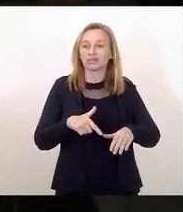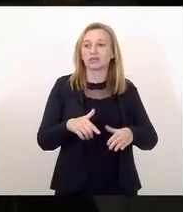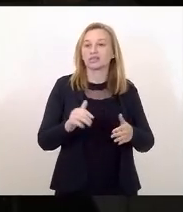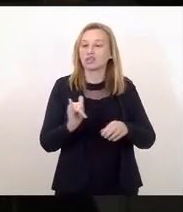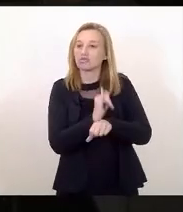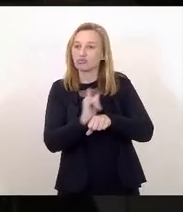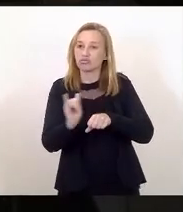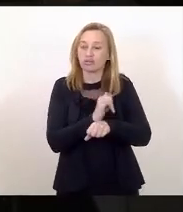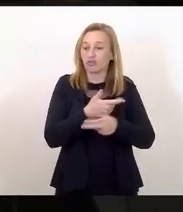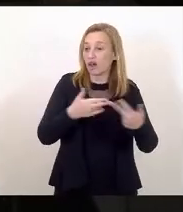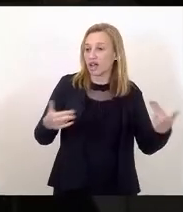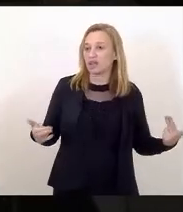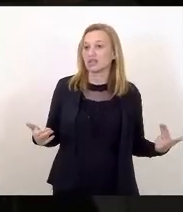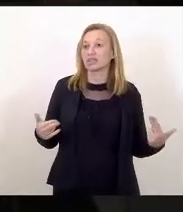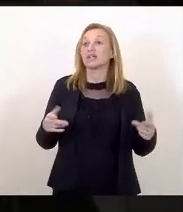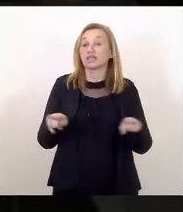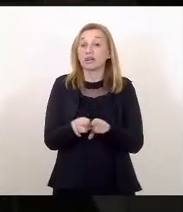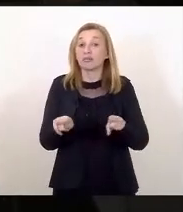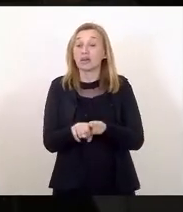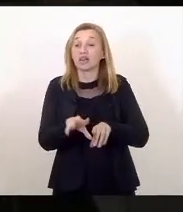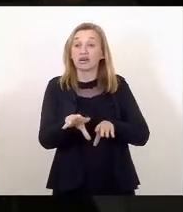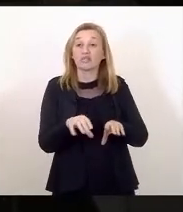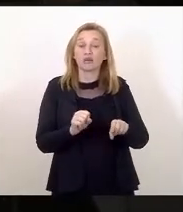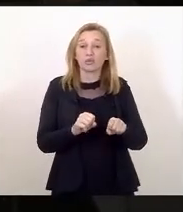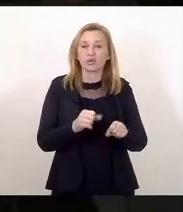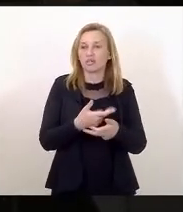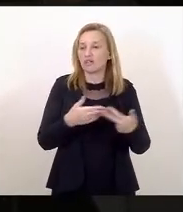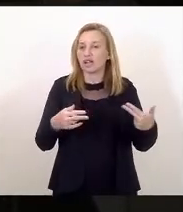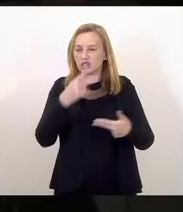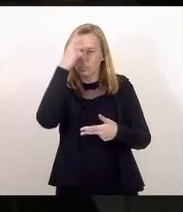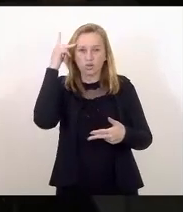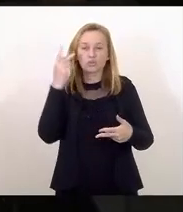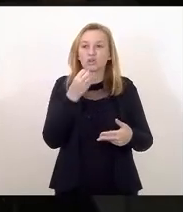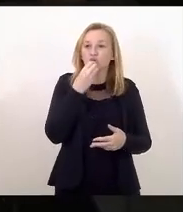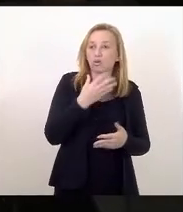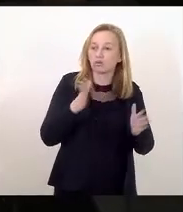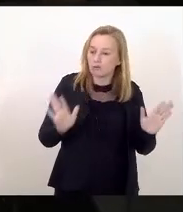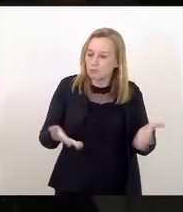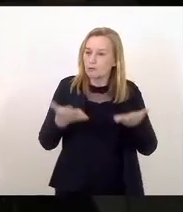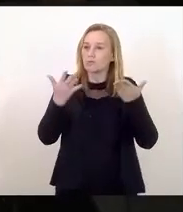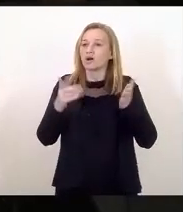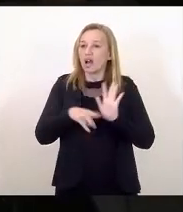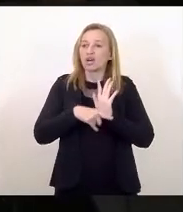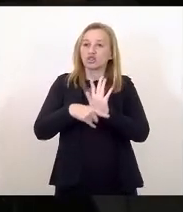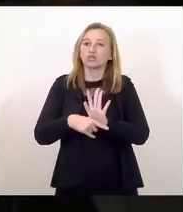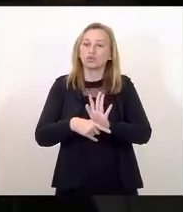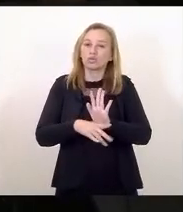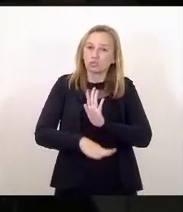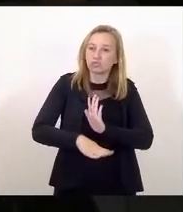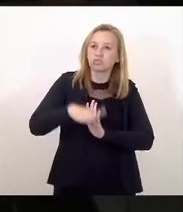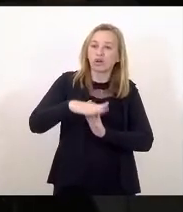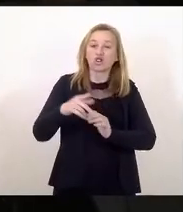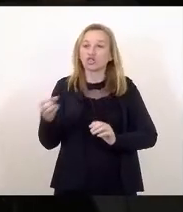gente boa, Eliana também é formadora de muita gente boa, estimulou, incentivou, ajudou a criar, a gerar novas lideranças